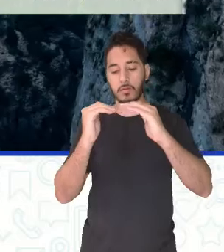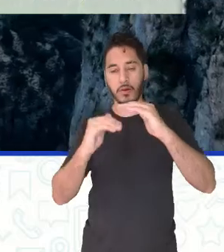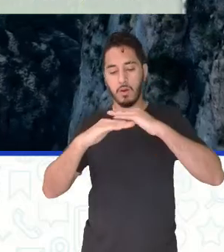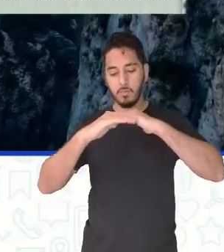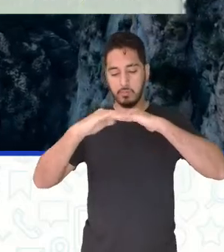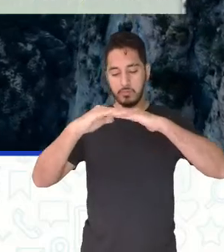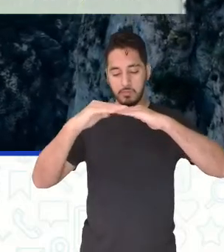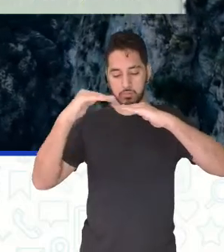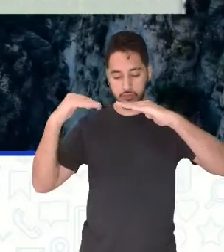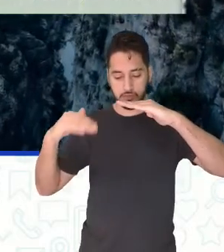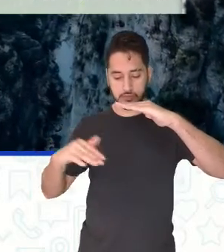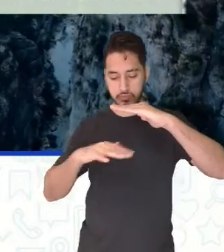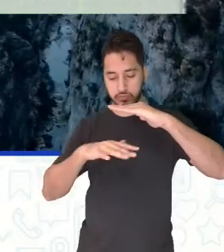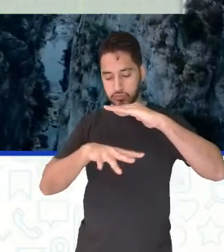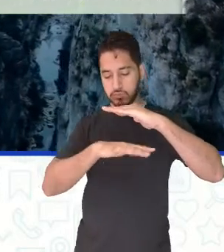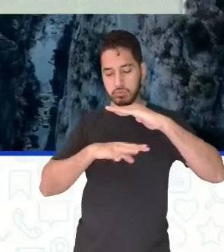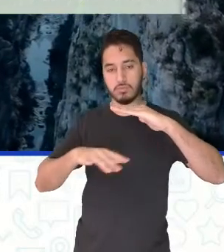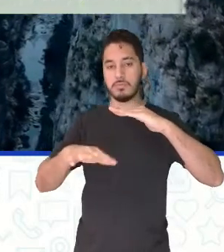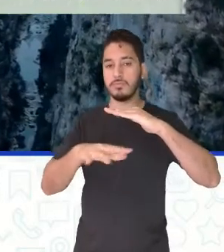abaixo da nossa